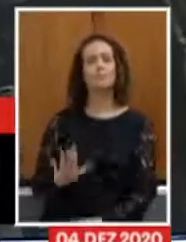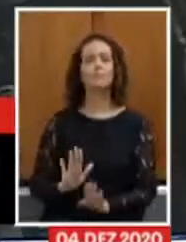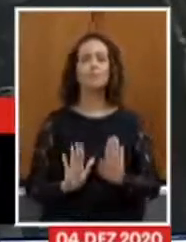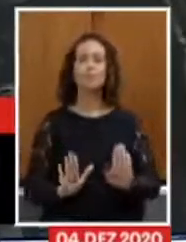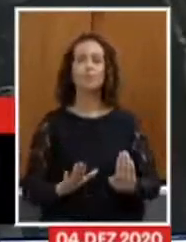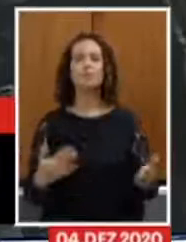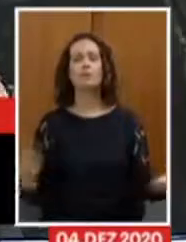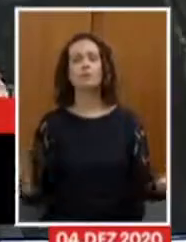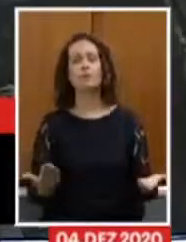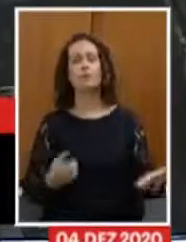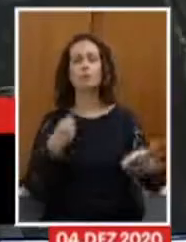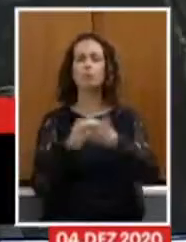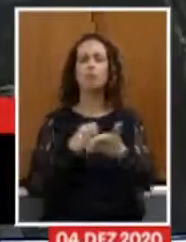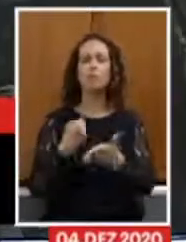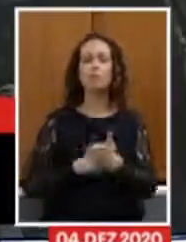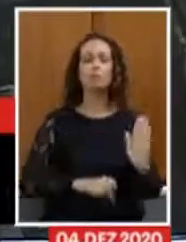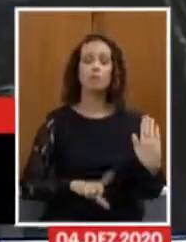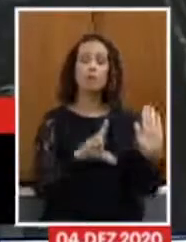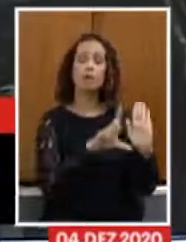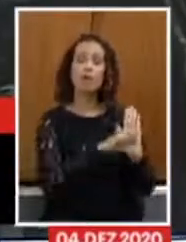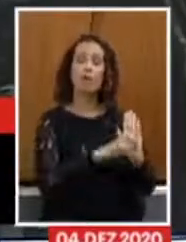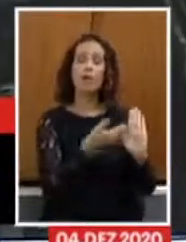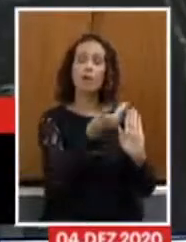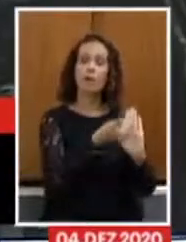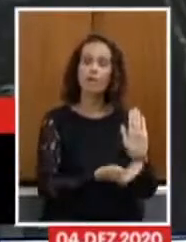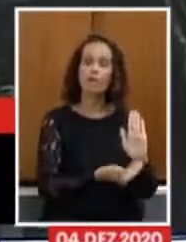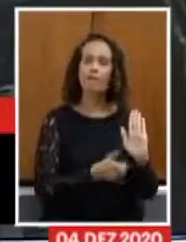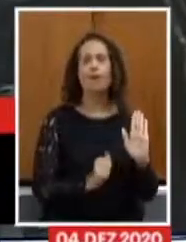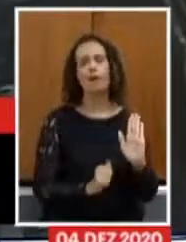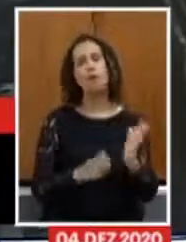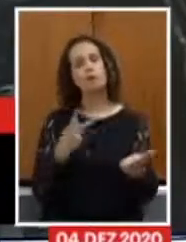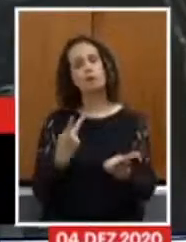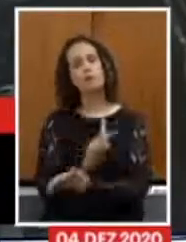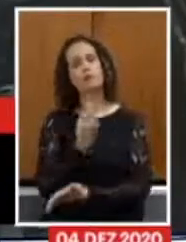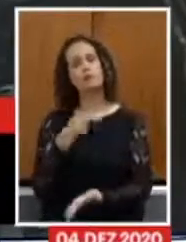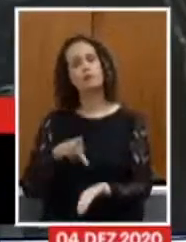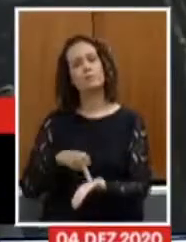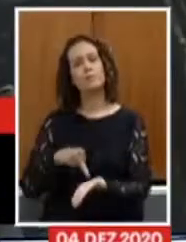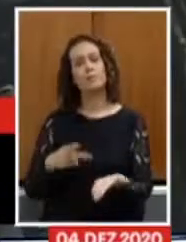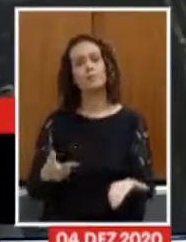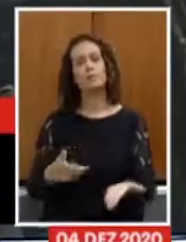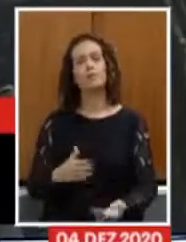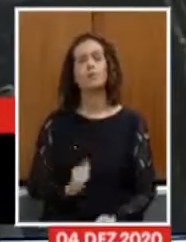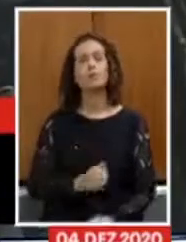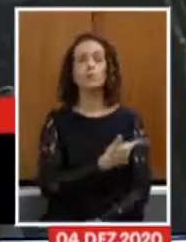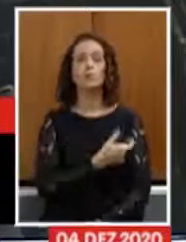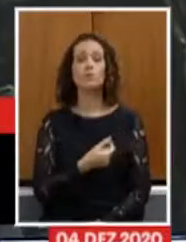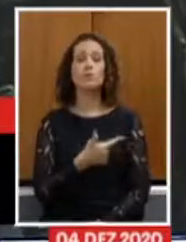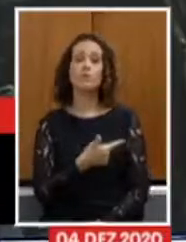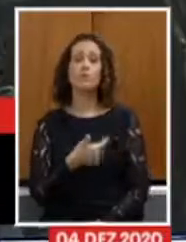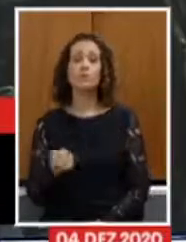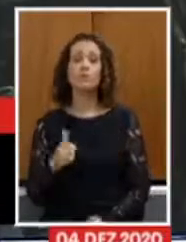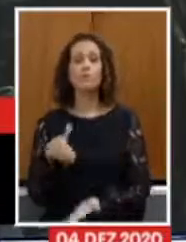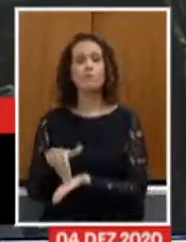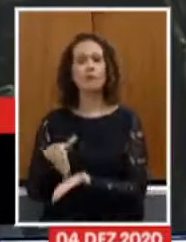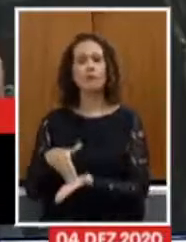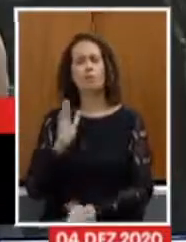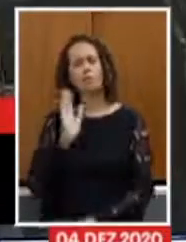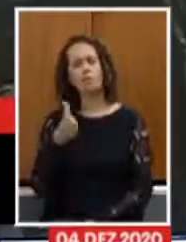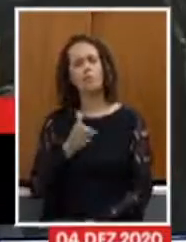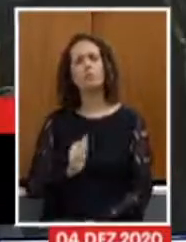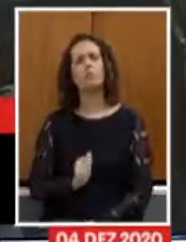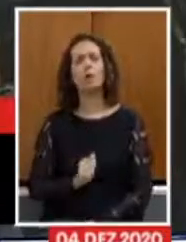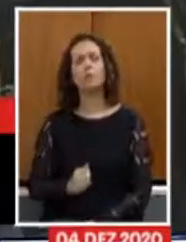estamos lutando para que a lei, a legislação seja cumprida e, ao final de 2021, nós tenhamos a execução